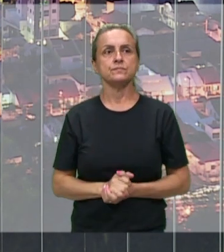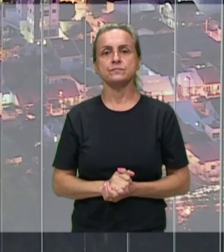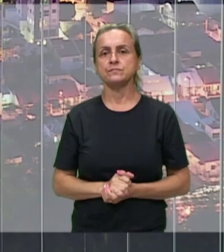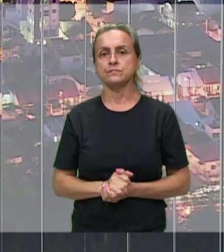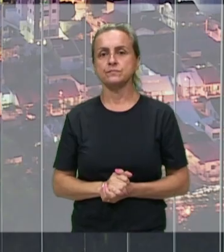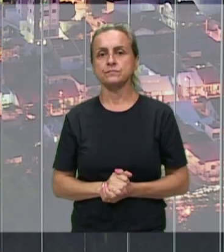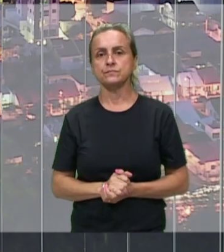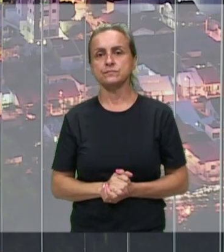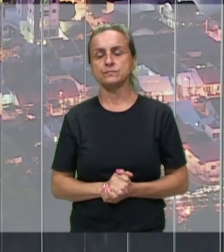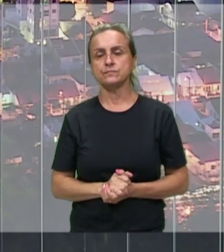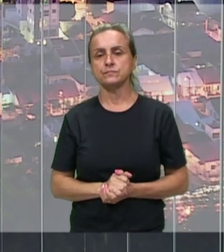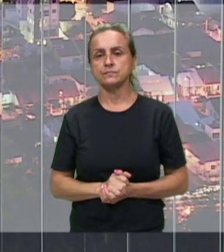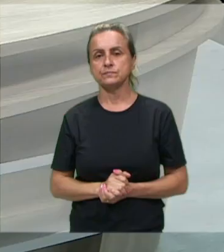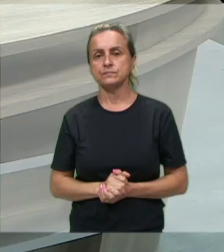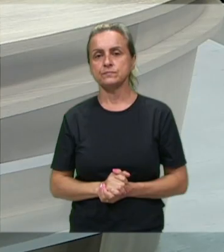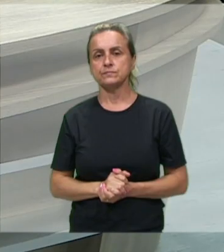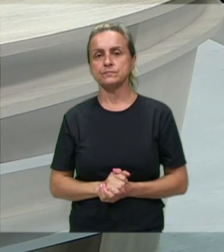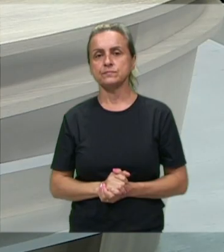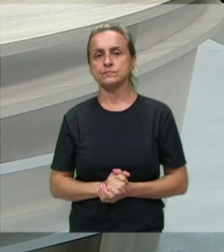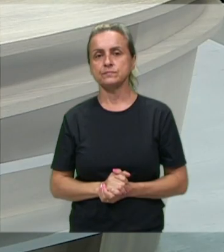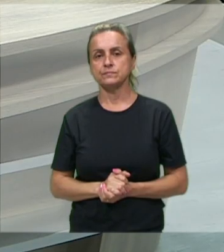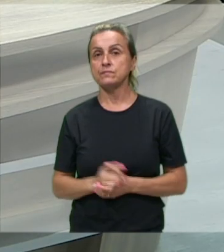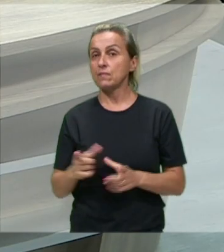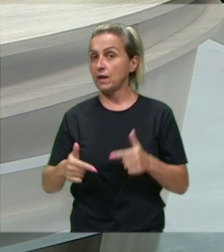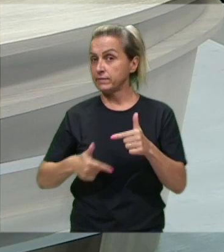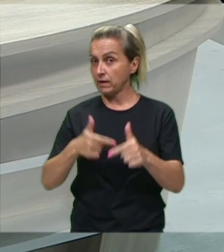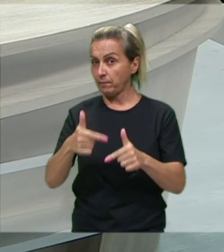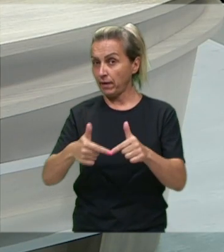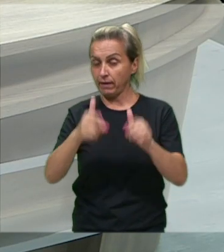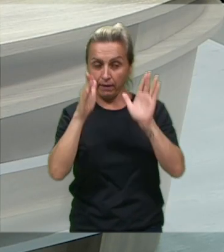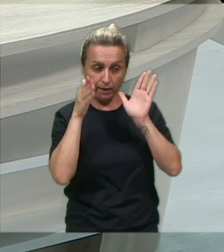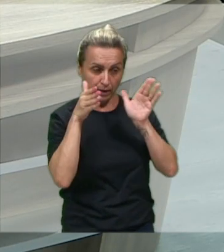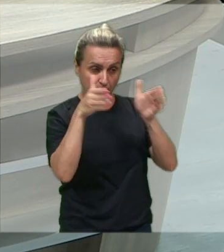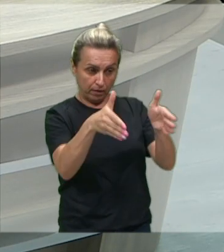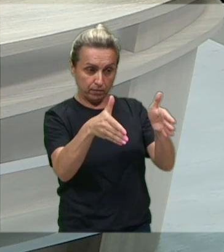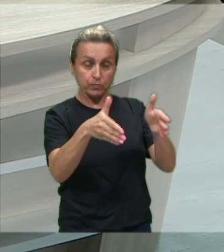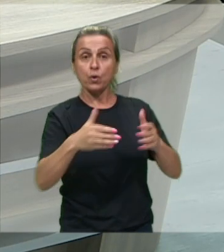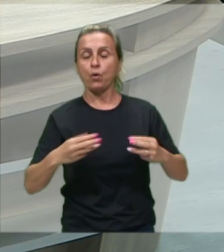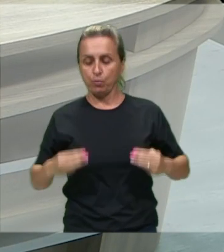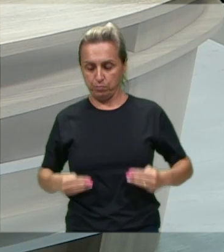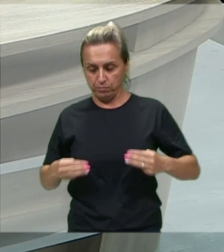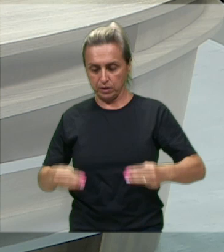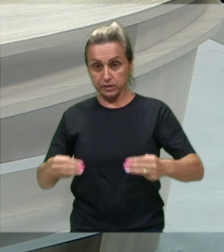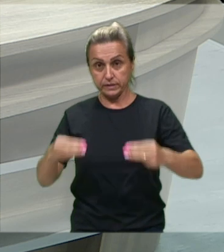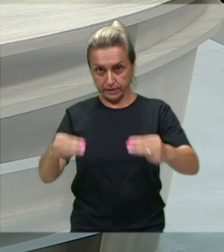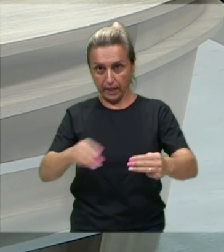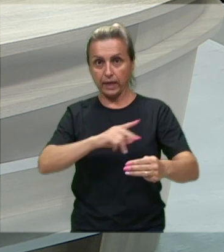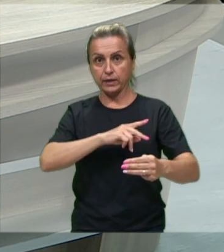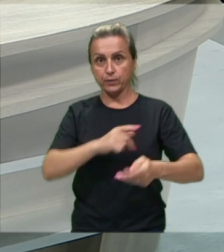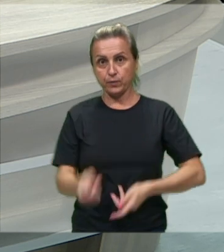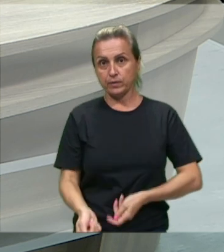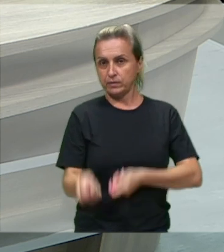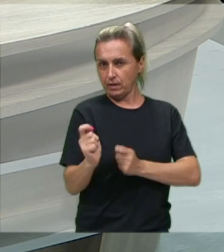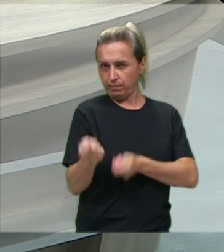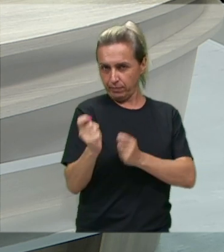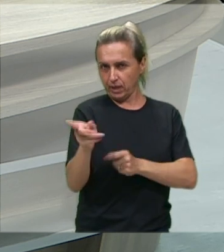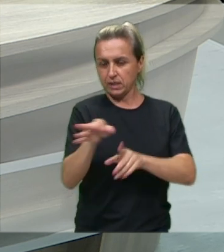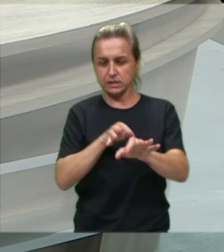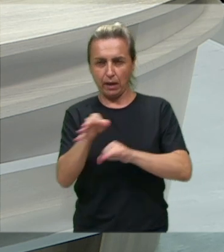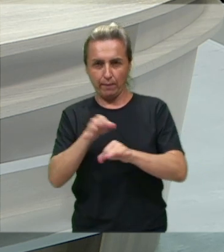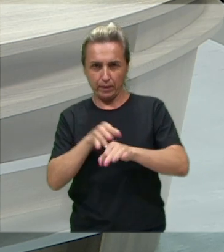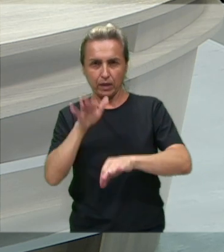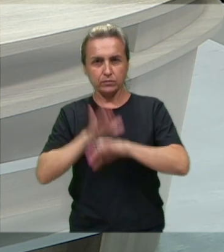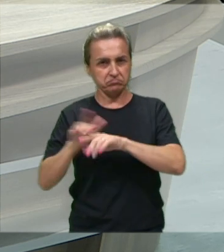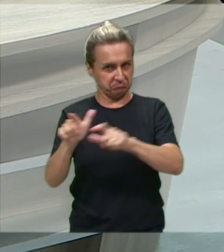estrita relação com o Ministério da Pesca, planos mais locais, você tem